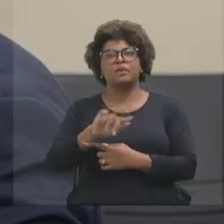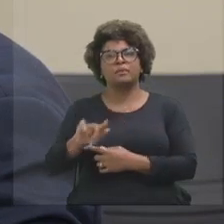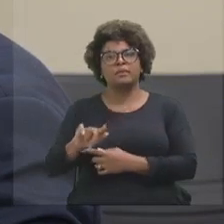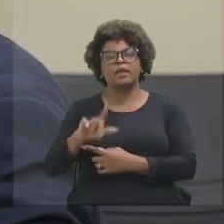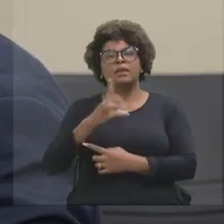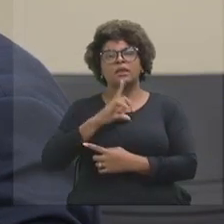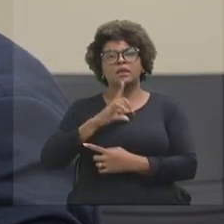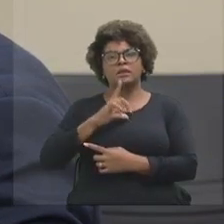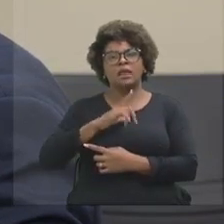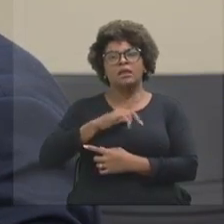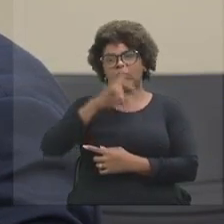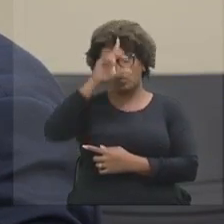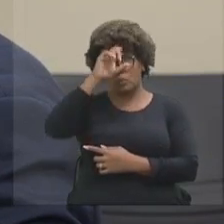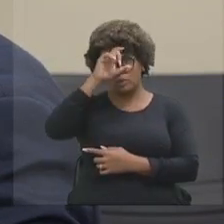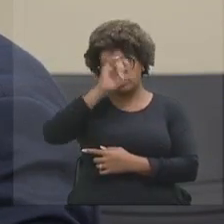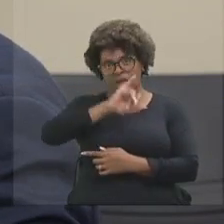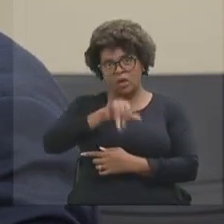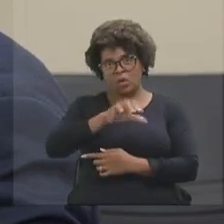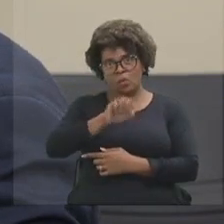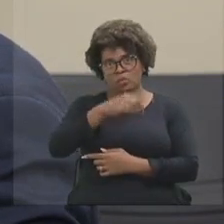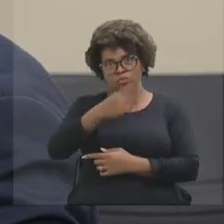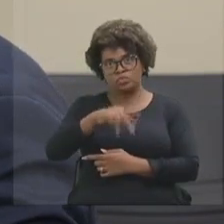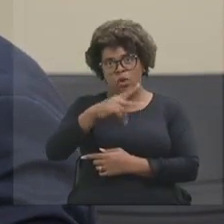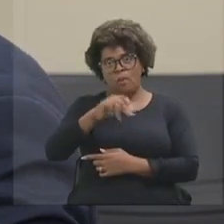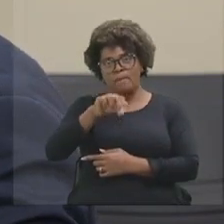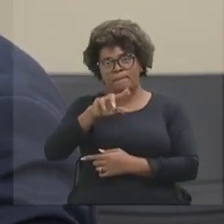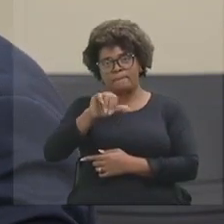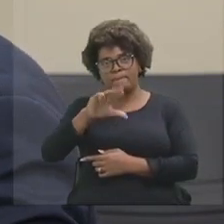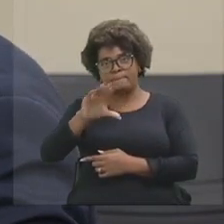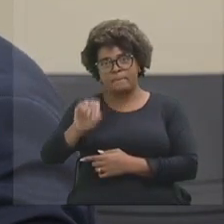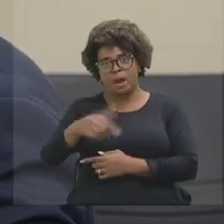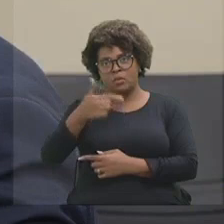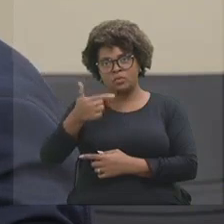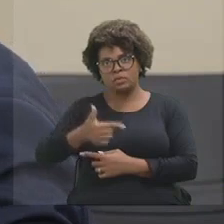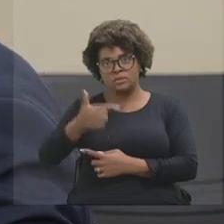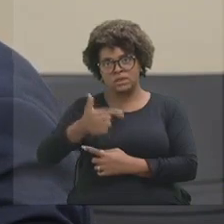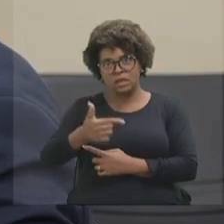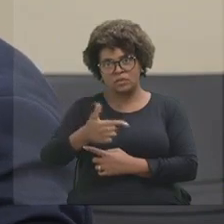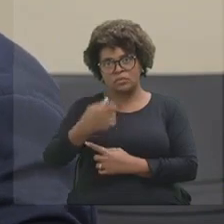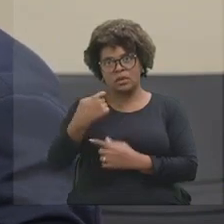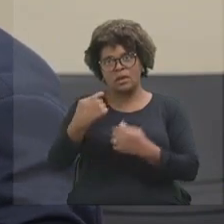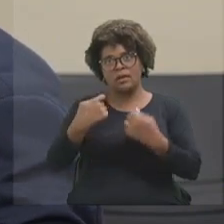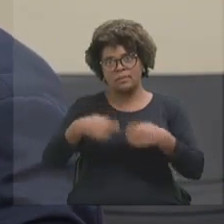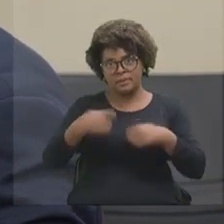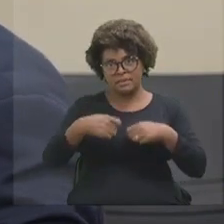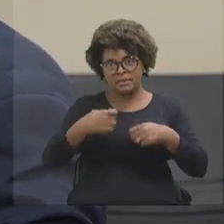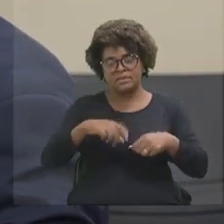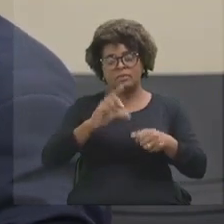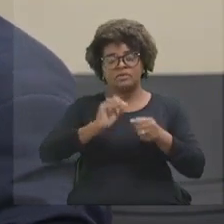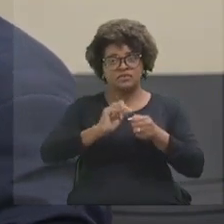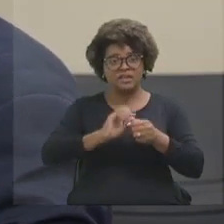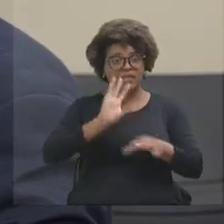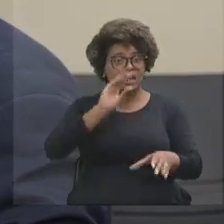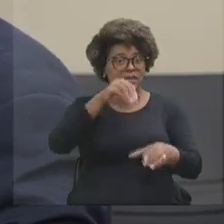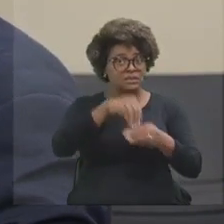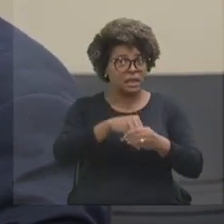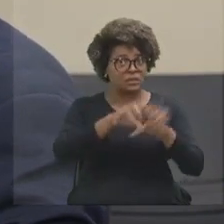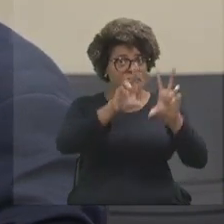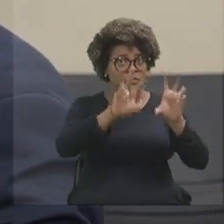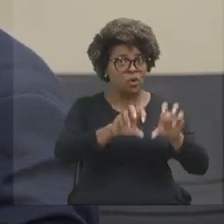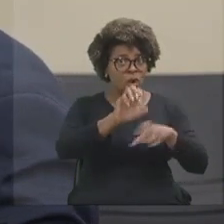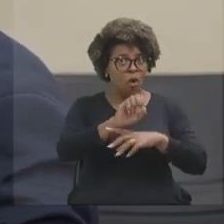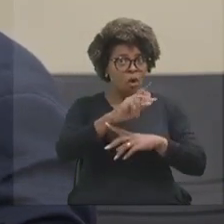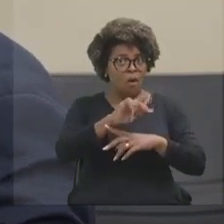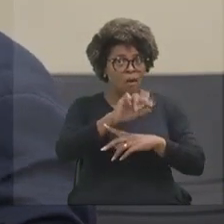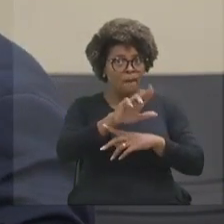orgulho e sensibilidade do tema e nós vamos agir dentro do Opera mais por exemplo e